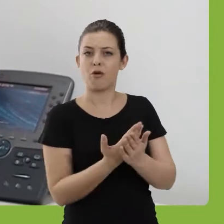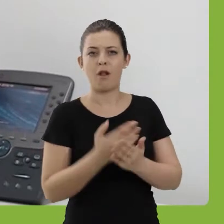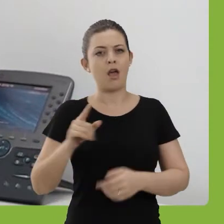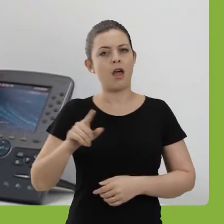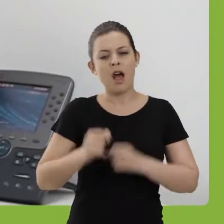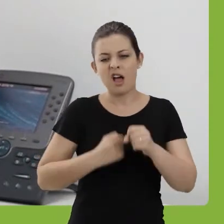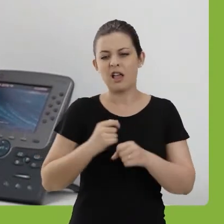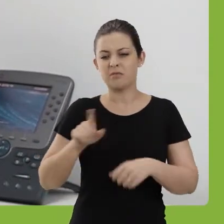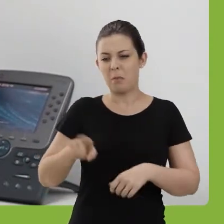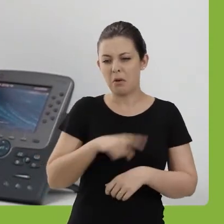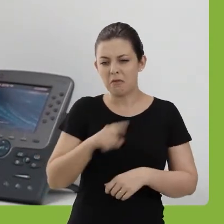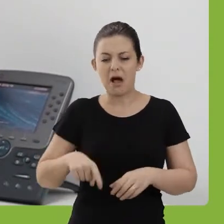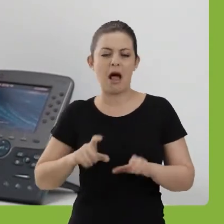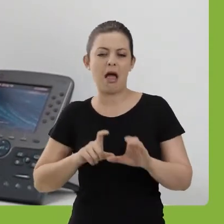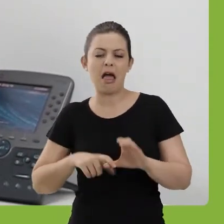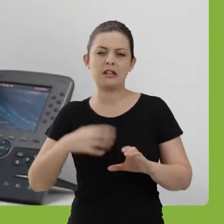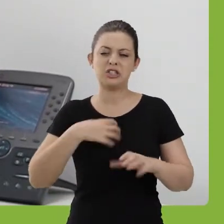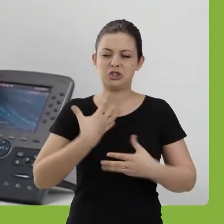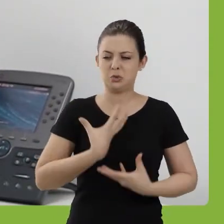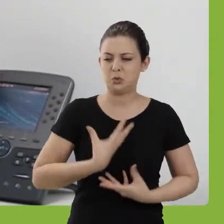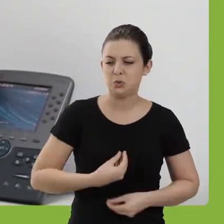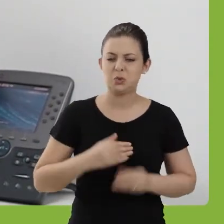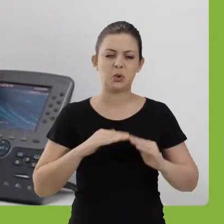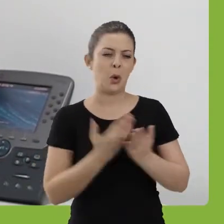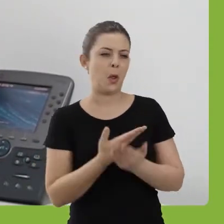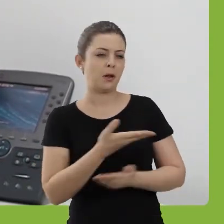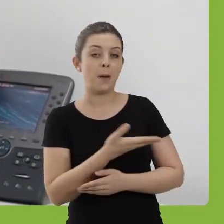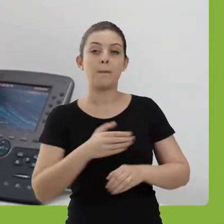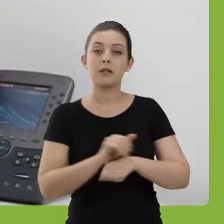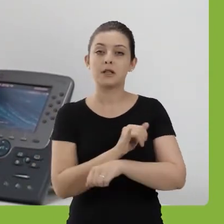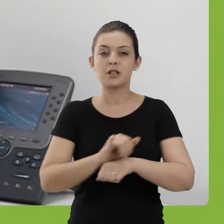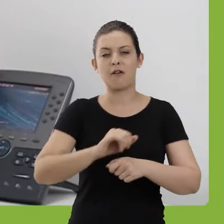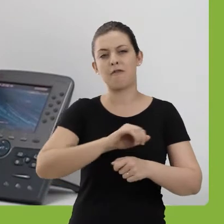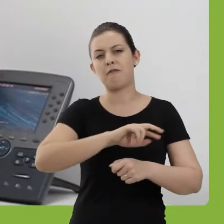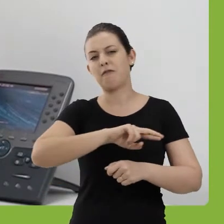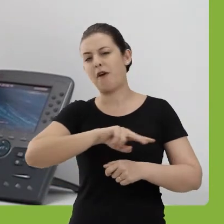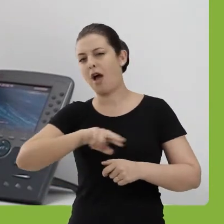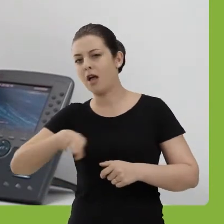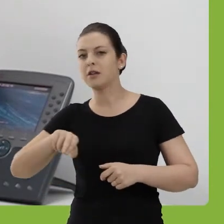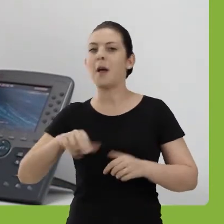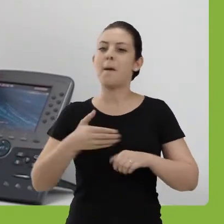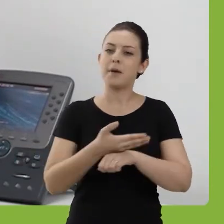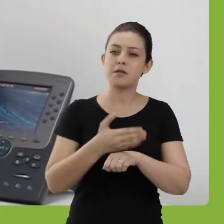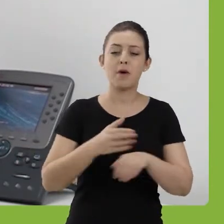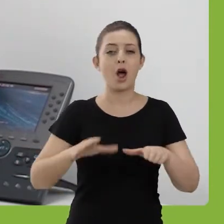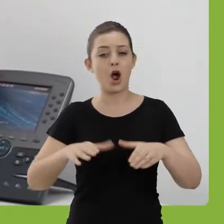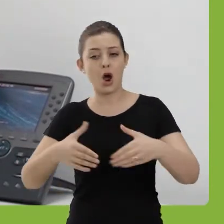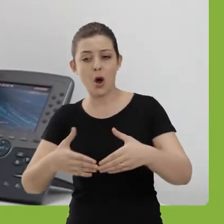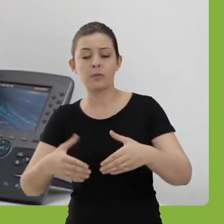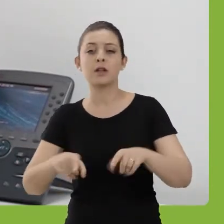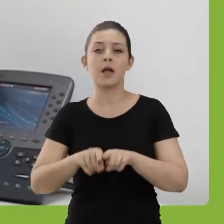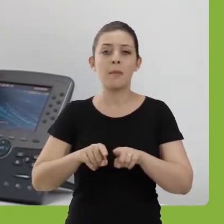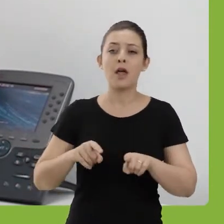reprovem de ano, não se sintam desestimulados a irem para a escola. E as estratégias aí são muitas, né, a participação da comunidade na vida escolar